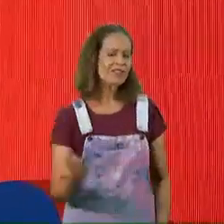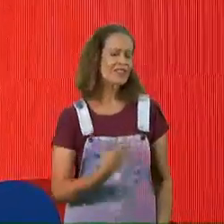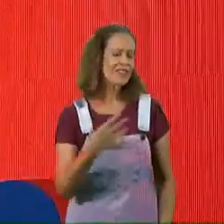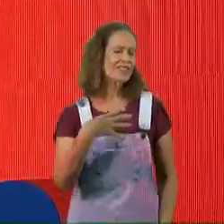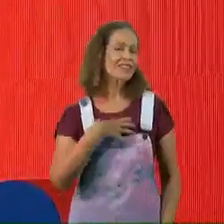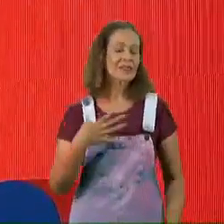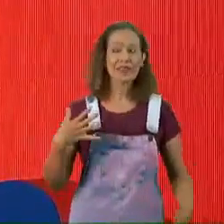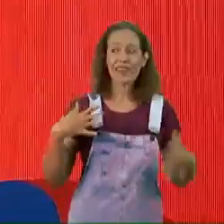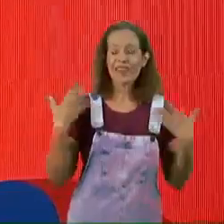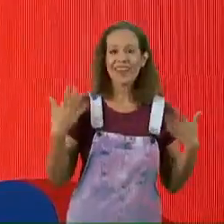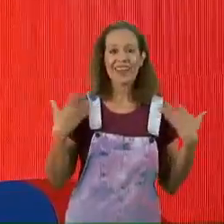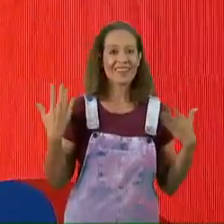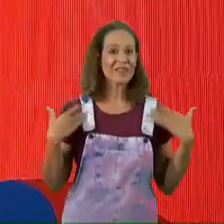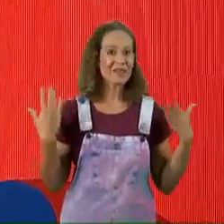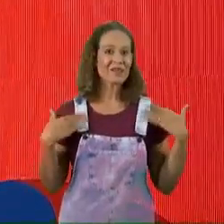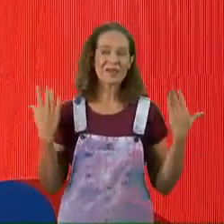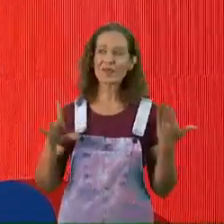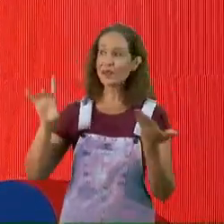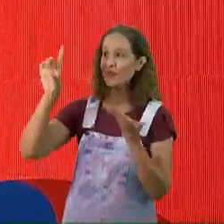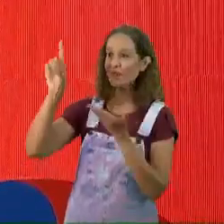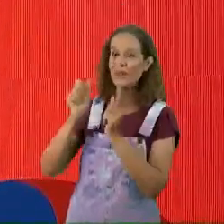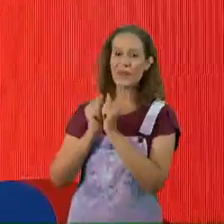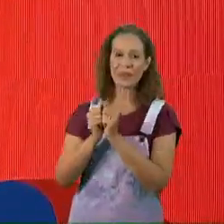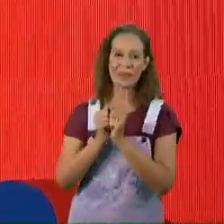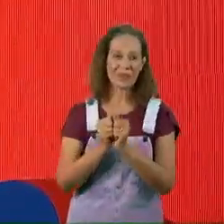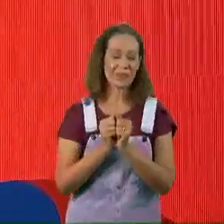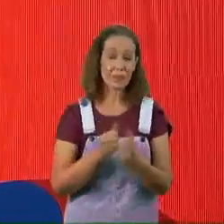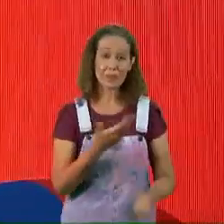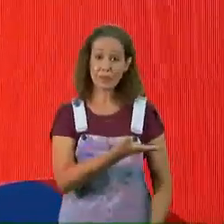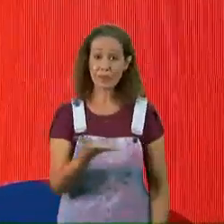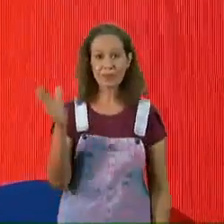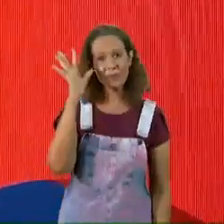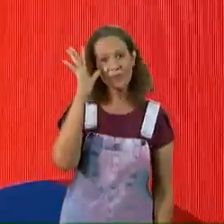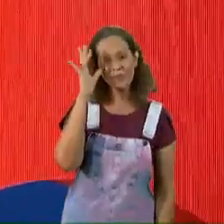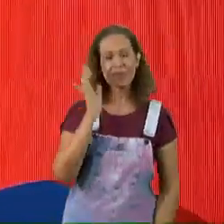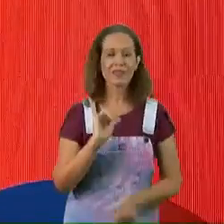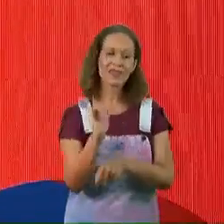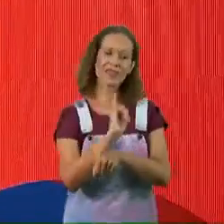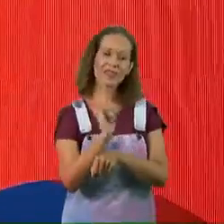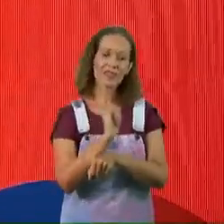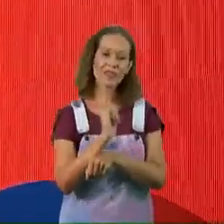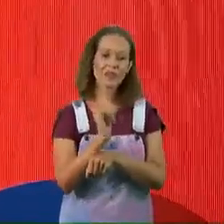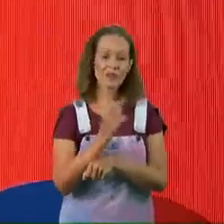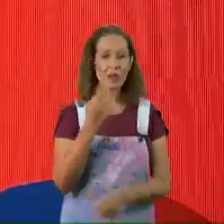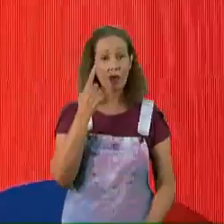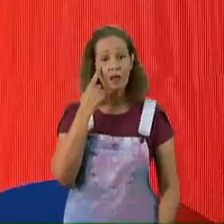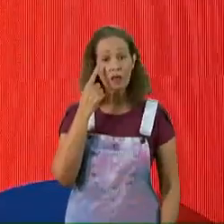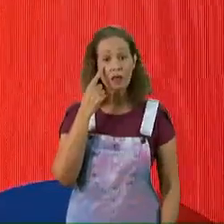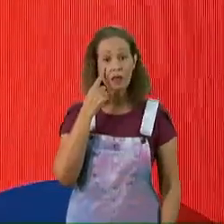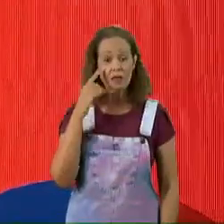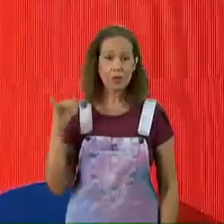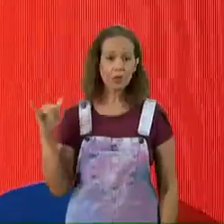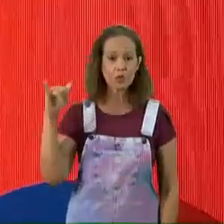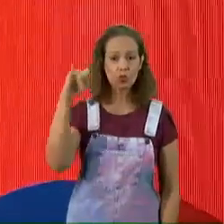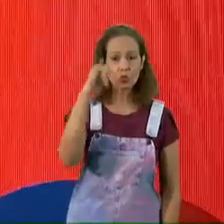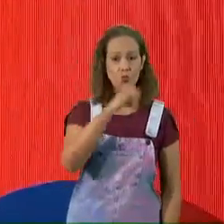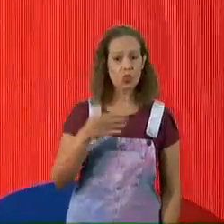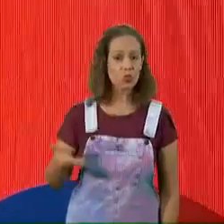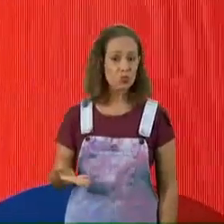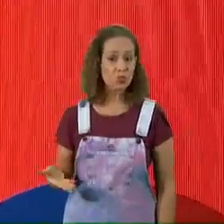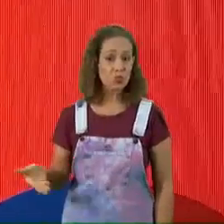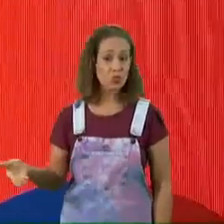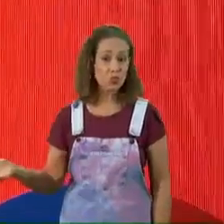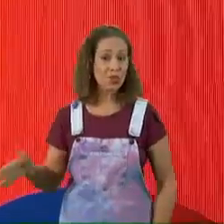alegrar muito na presença de Deus. Olha só, você que nos acompanha pelo canal do YouTube, está vendo esse aviãozinho aí logo na frente? Pois então você